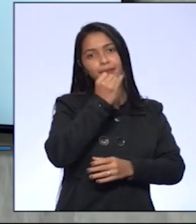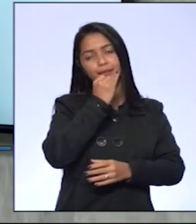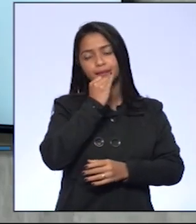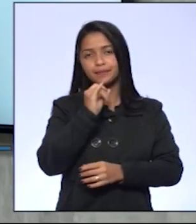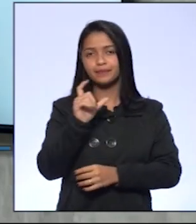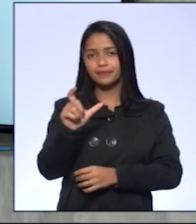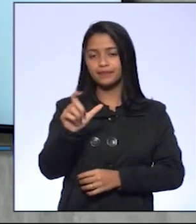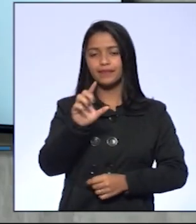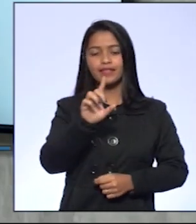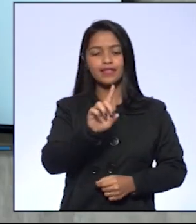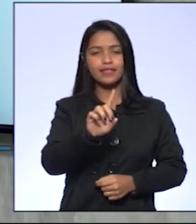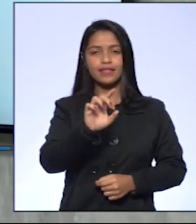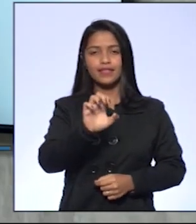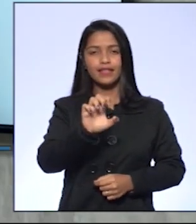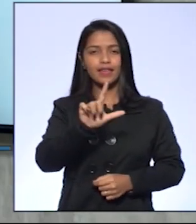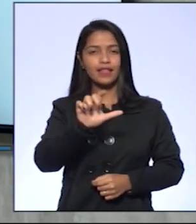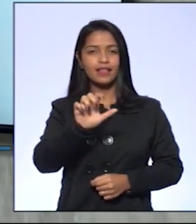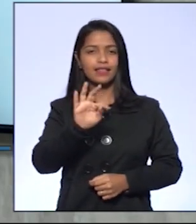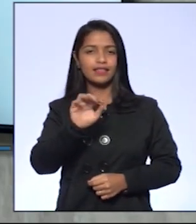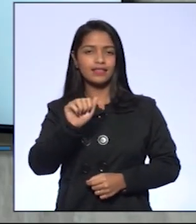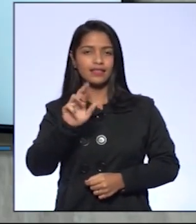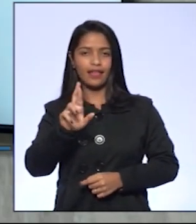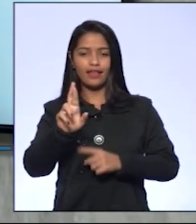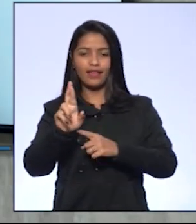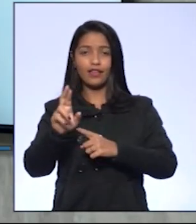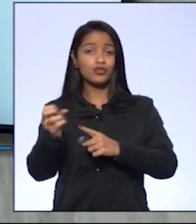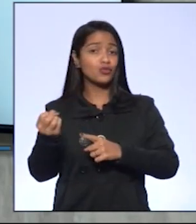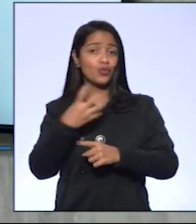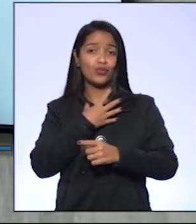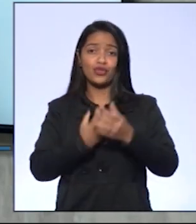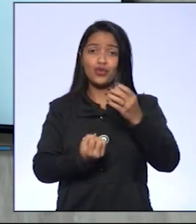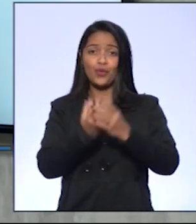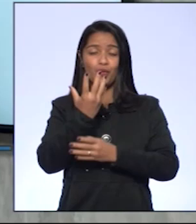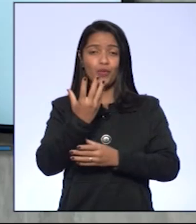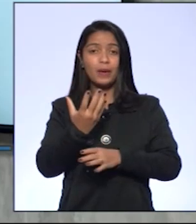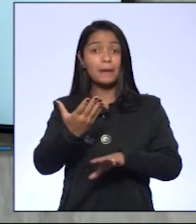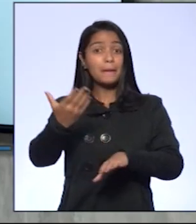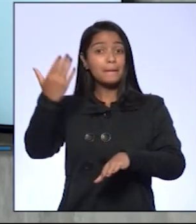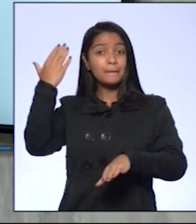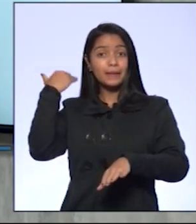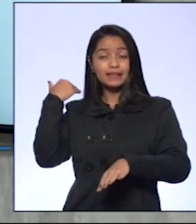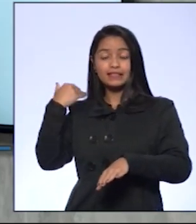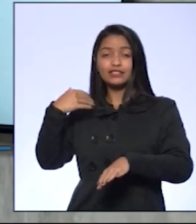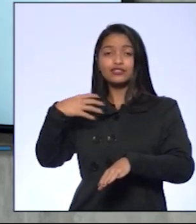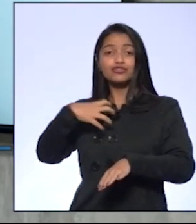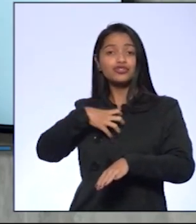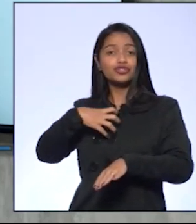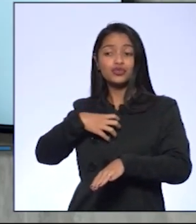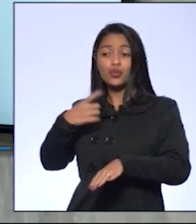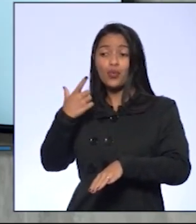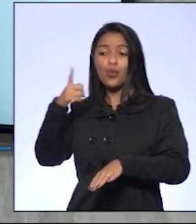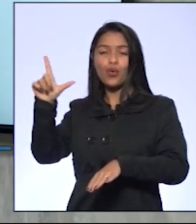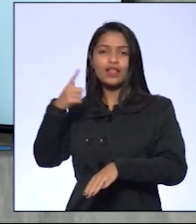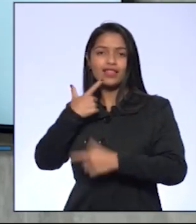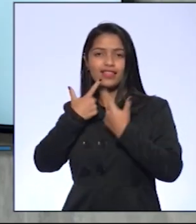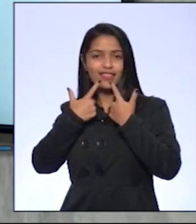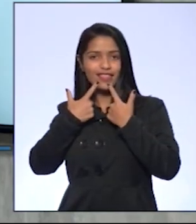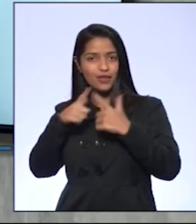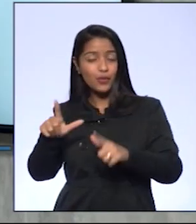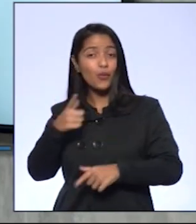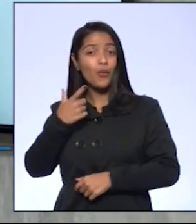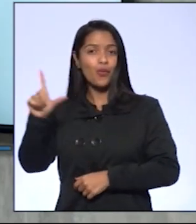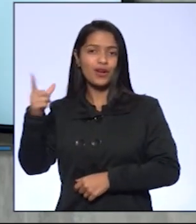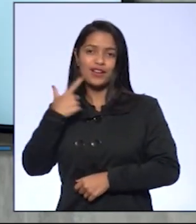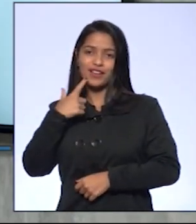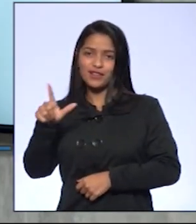deletar, tá? Então, você pega um termo que antes existia numa condição de outra língua, traz para o português